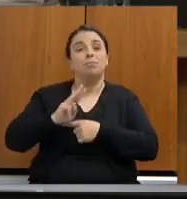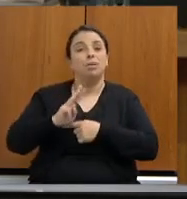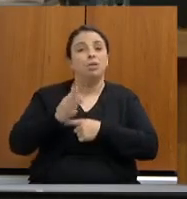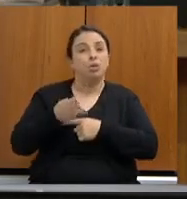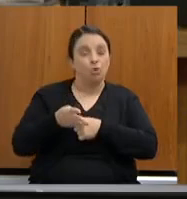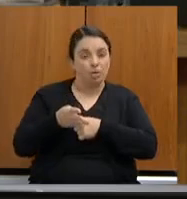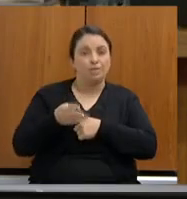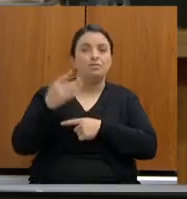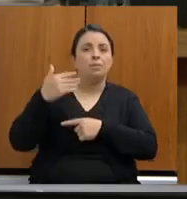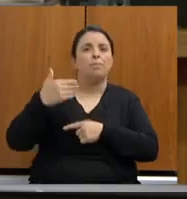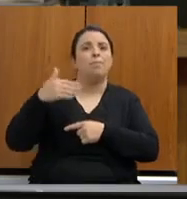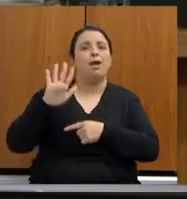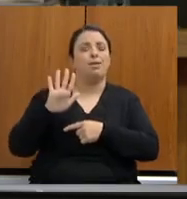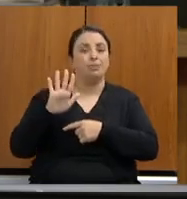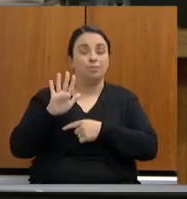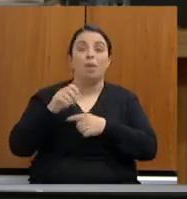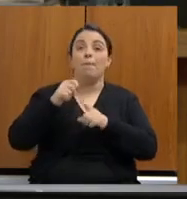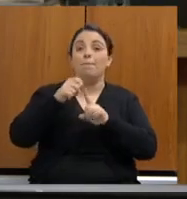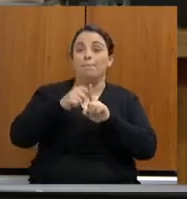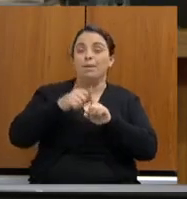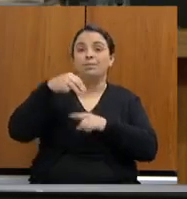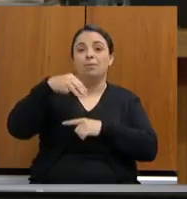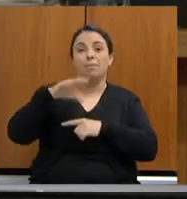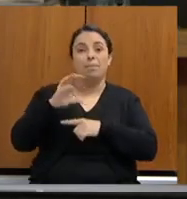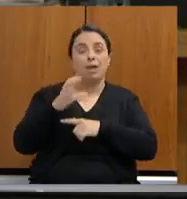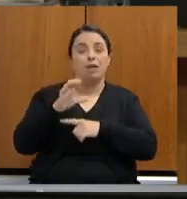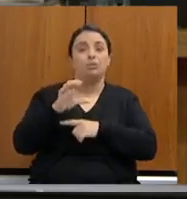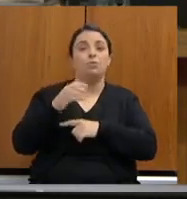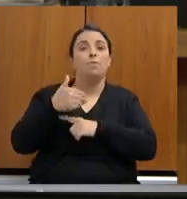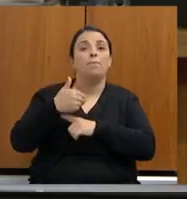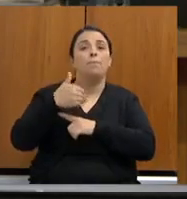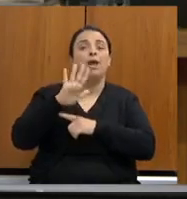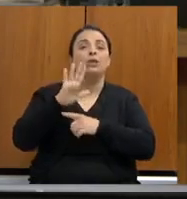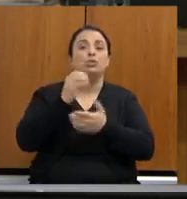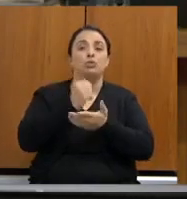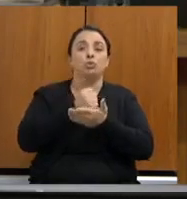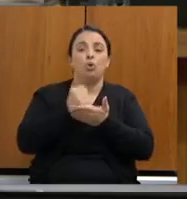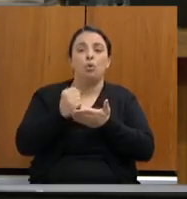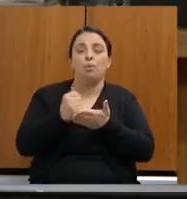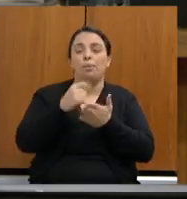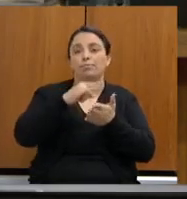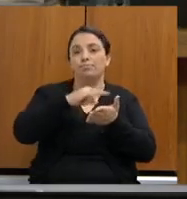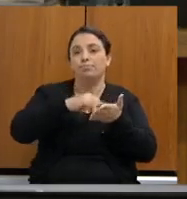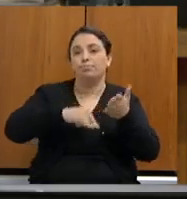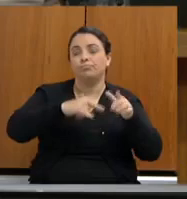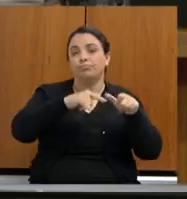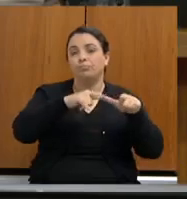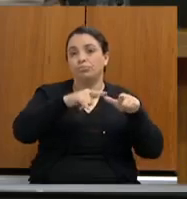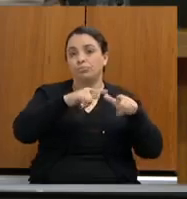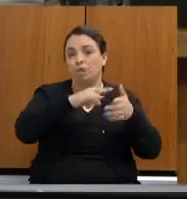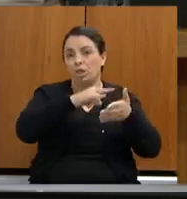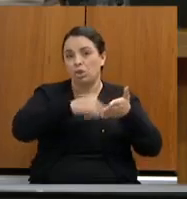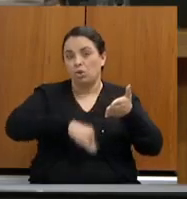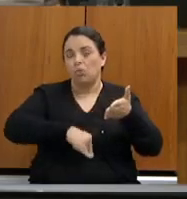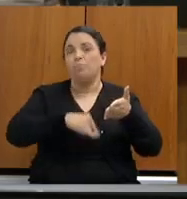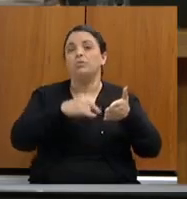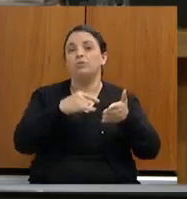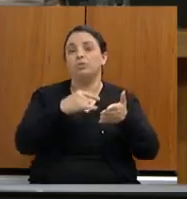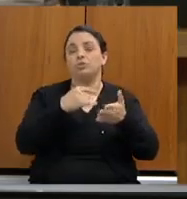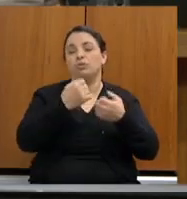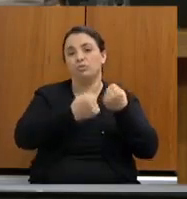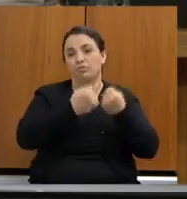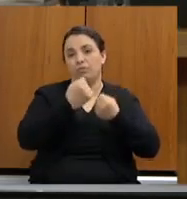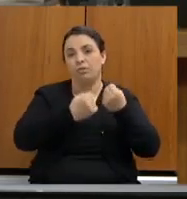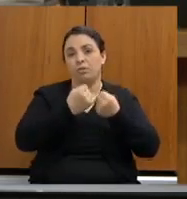1356 e março sendo meses de maior número por razões ligadas aí ao o período